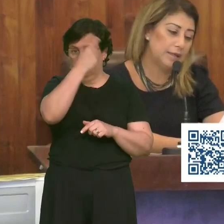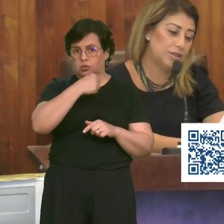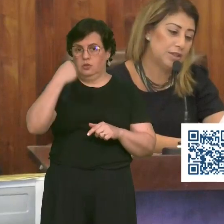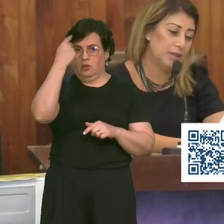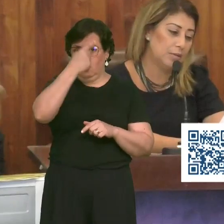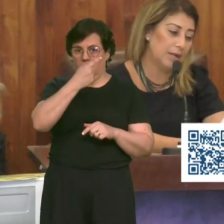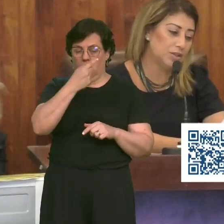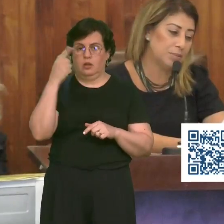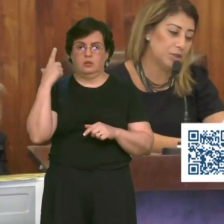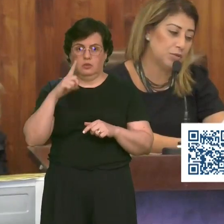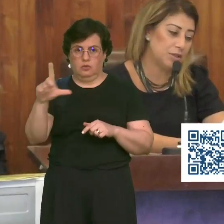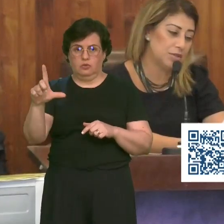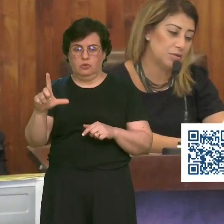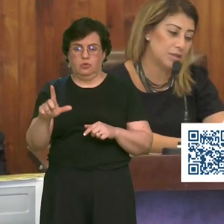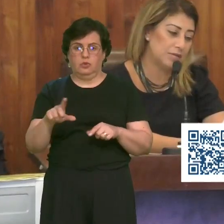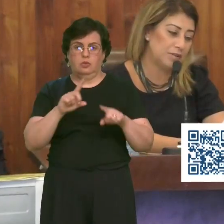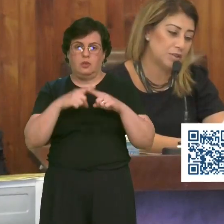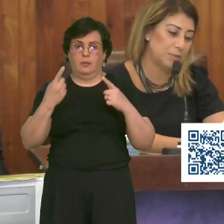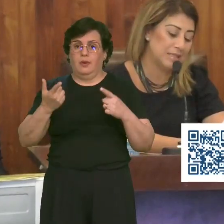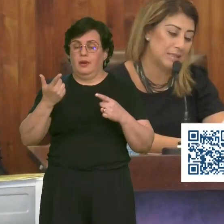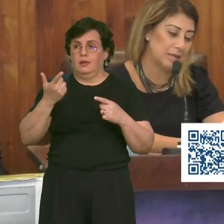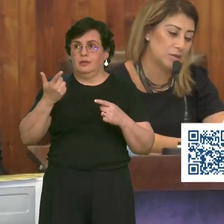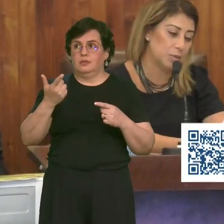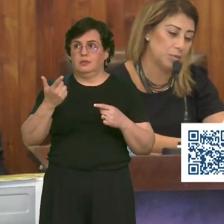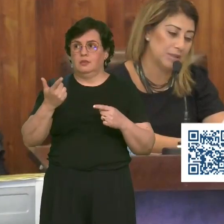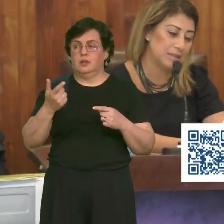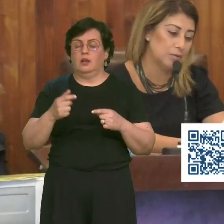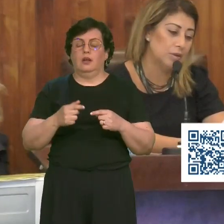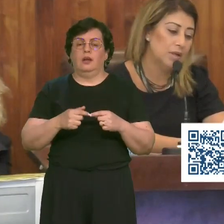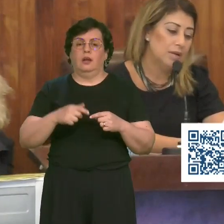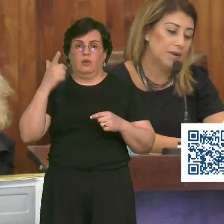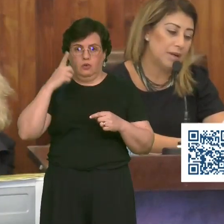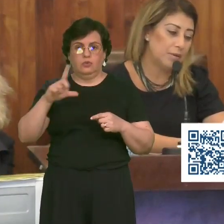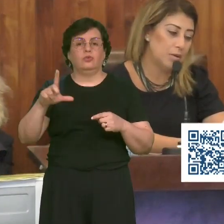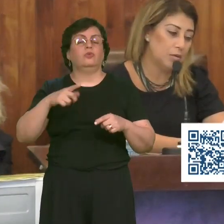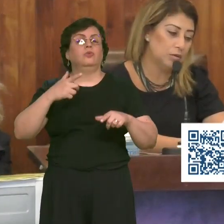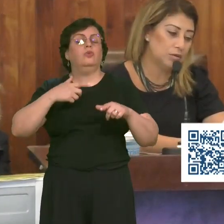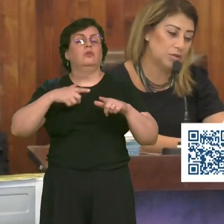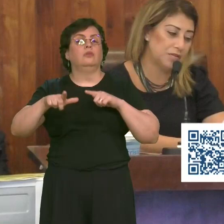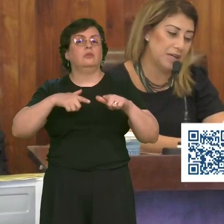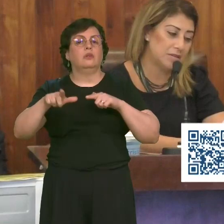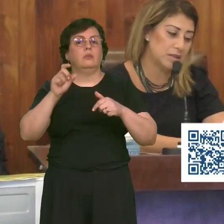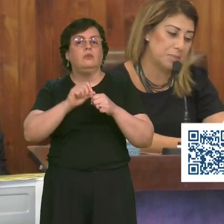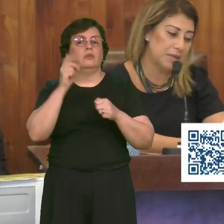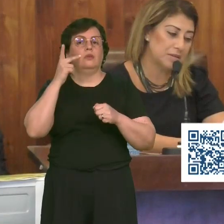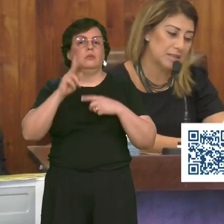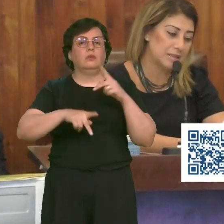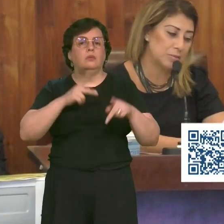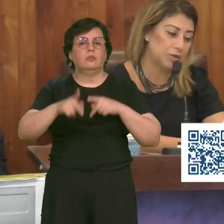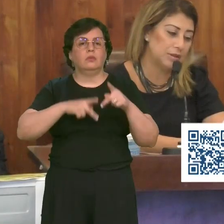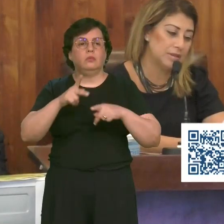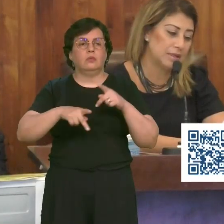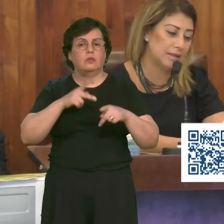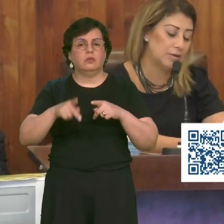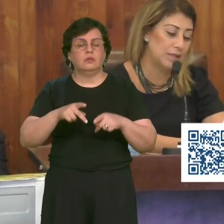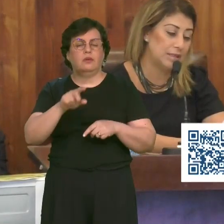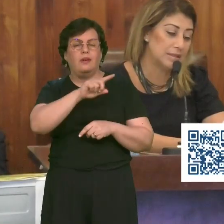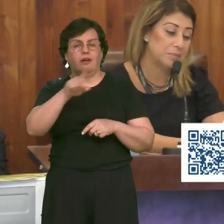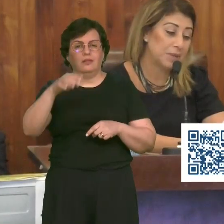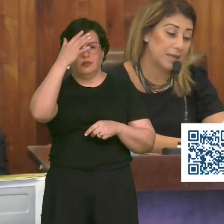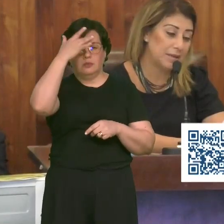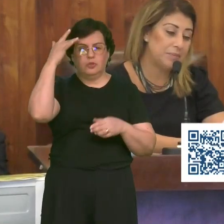Desde que não haja prejuízo do serviços prestados à população vai ao encontro dos diversos apelos dessas importantes